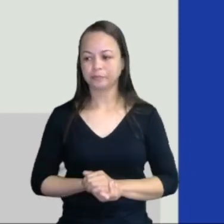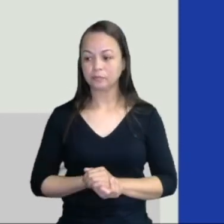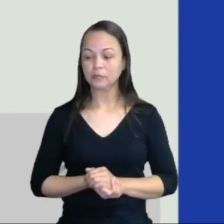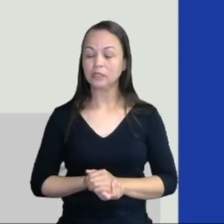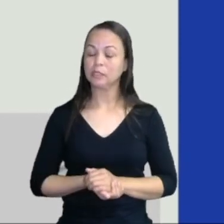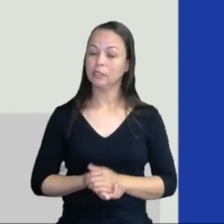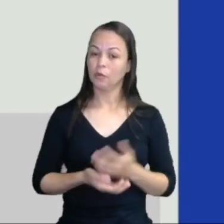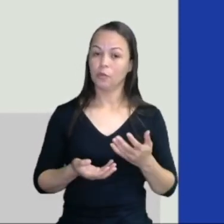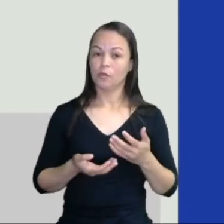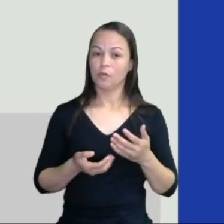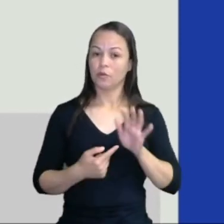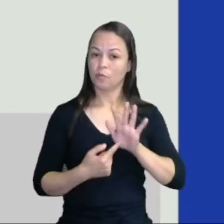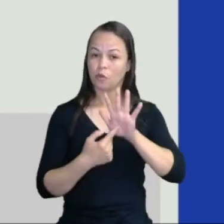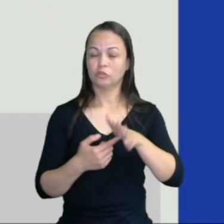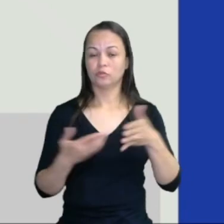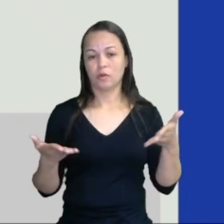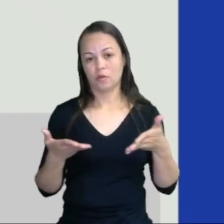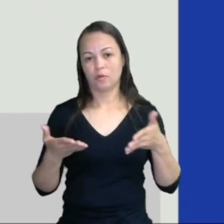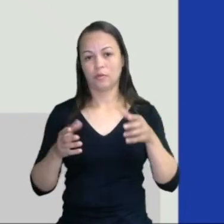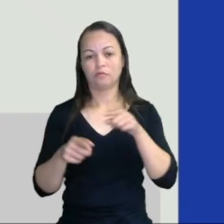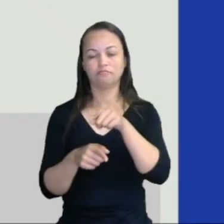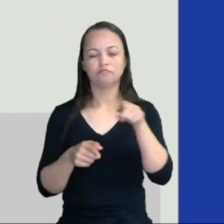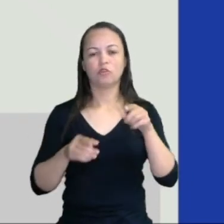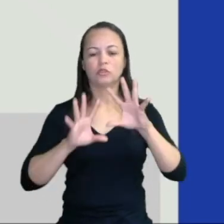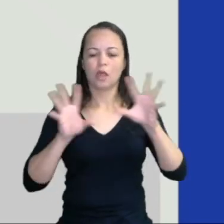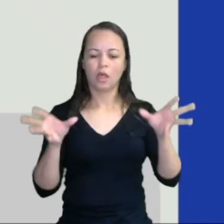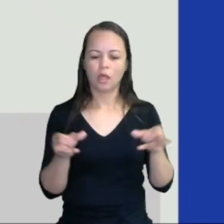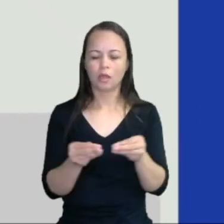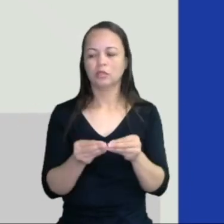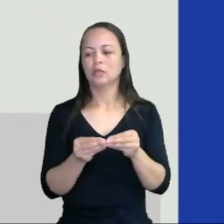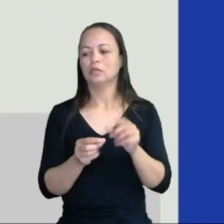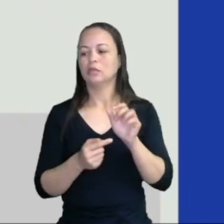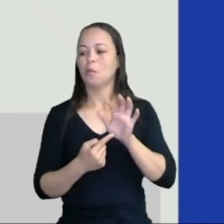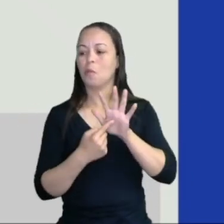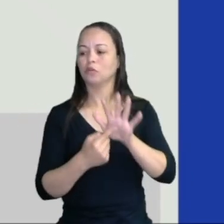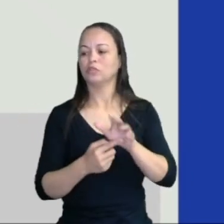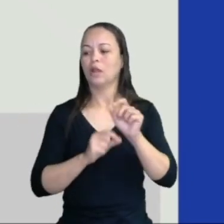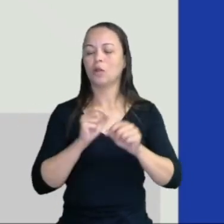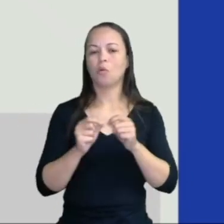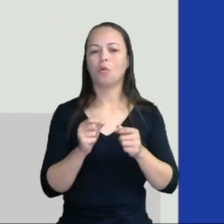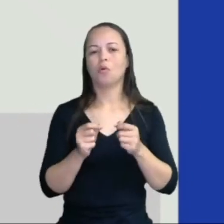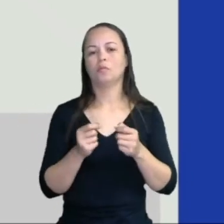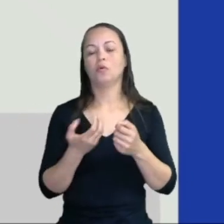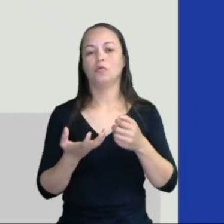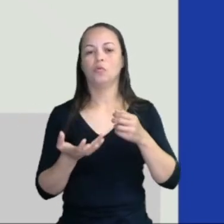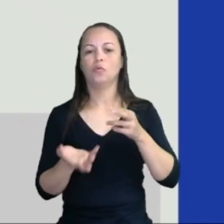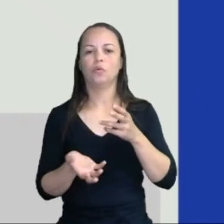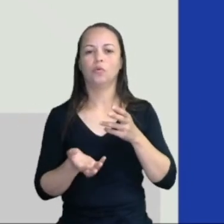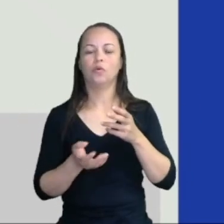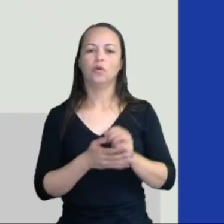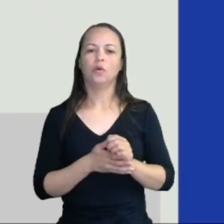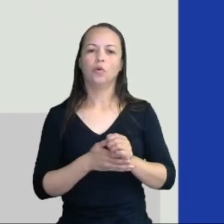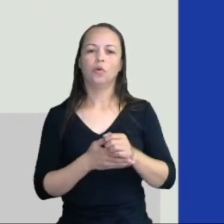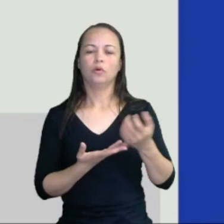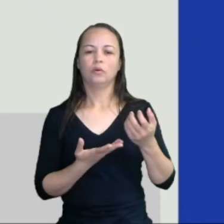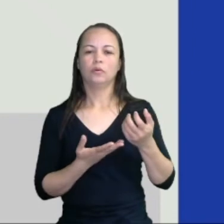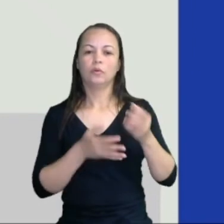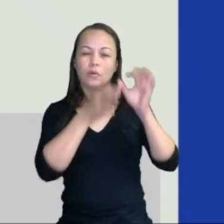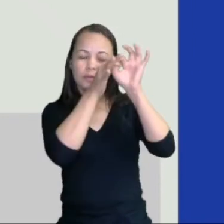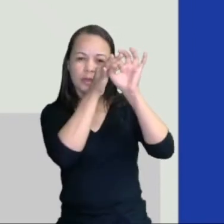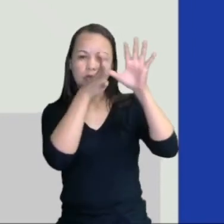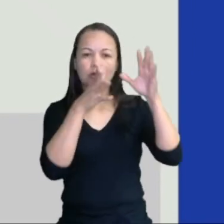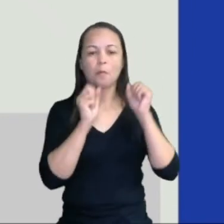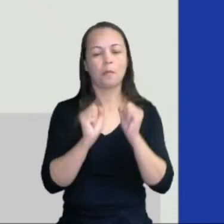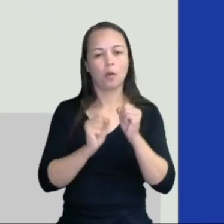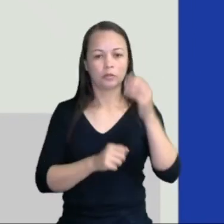gente finalizar e apontar, como se fosse uma linha histórica, como o liberalismo pode ser entendido.